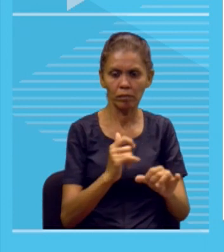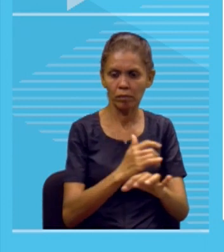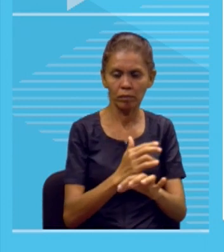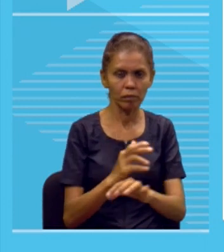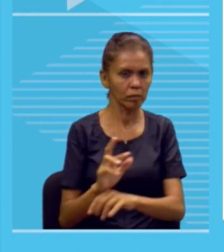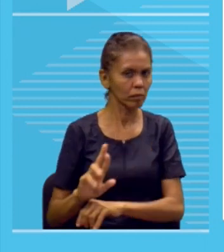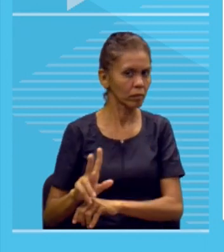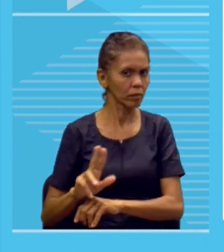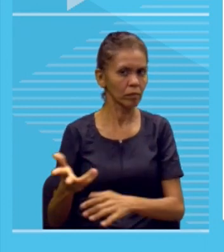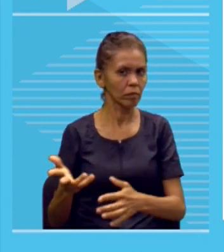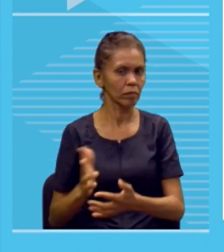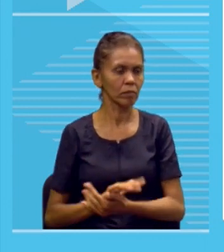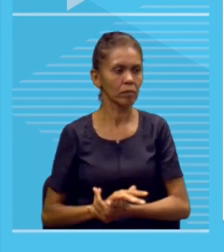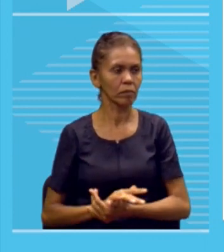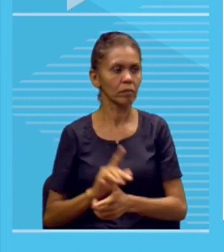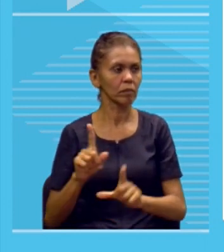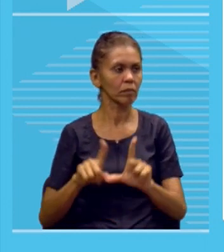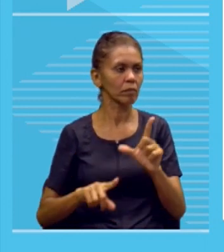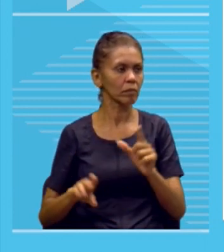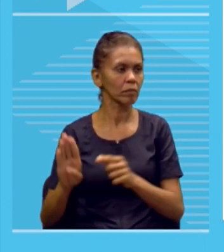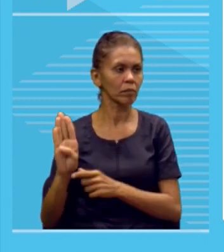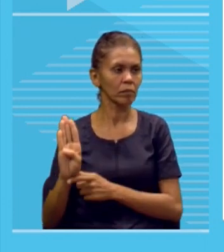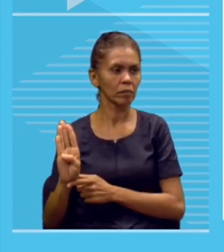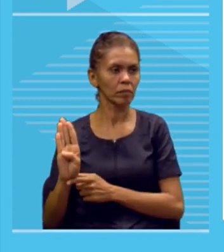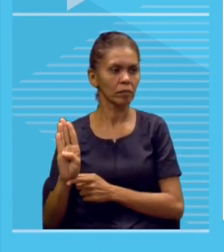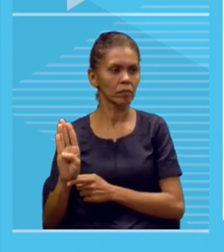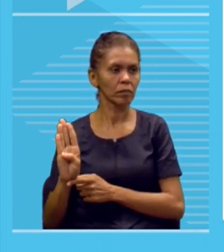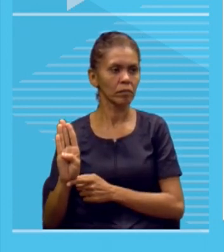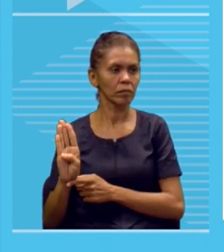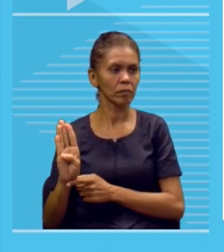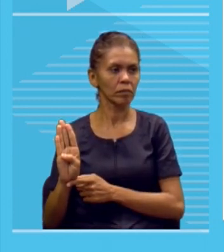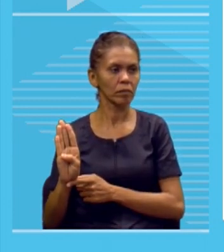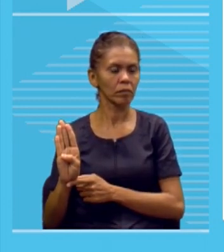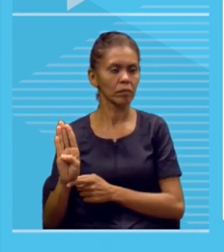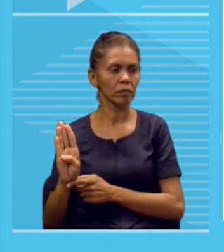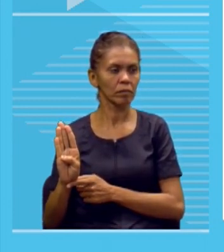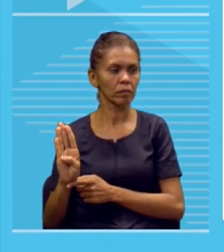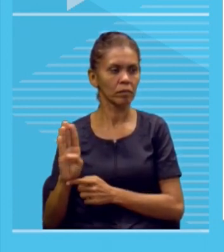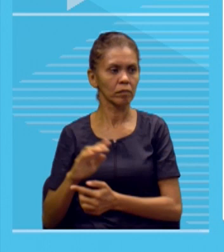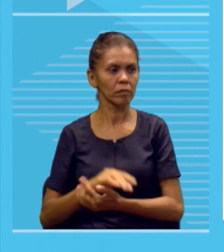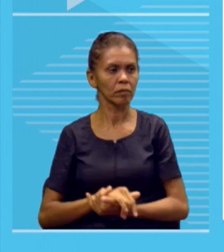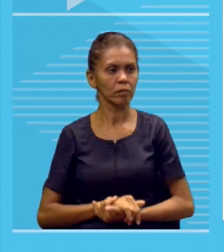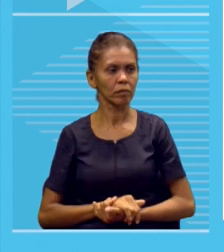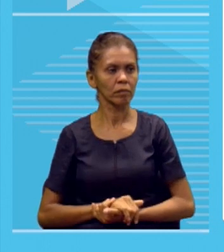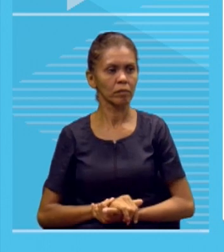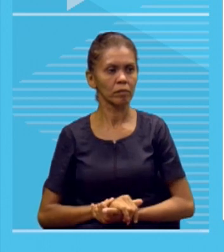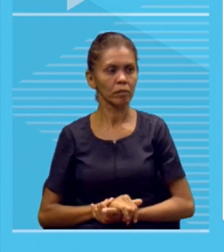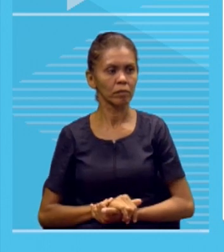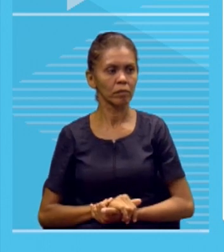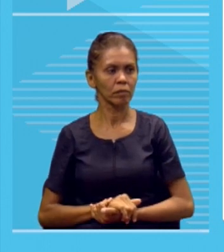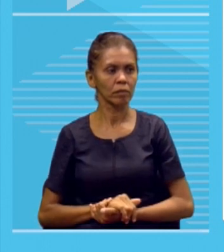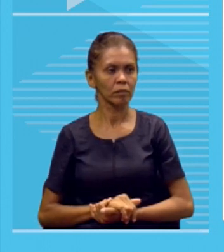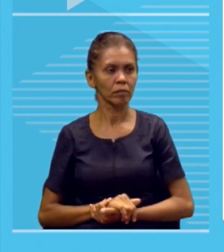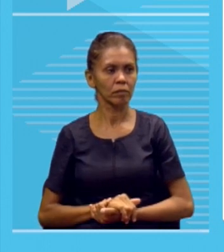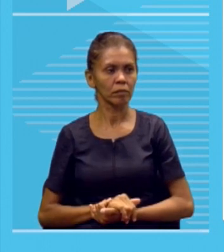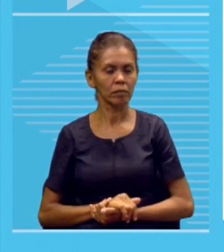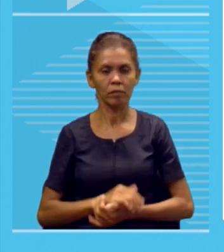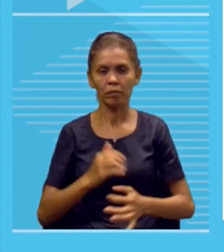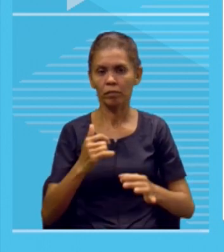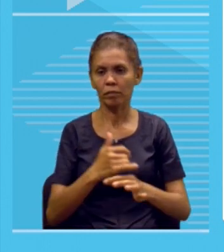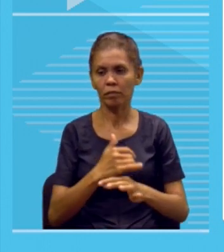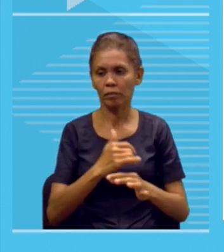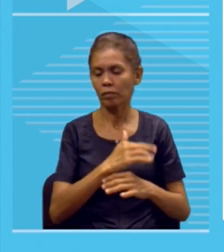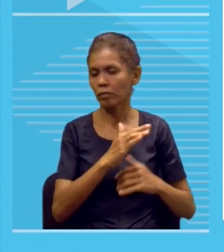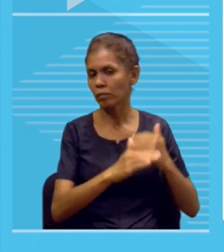foi substanciado pelo planejamento urbano das suas vias públicas. Gente, o crescimento das